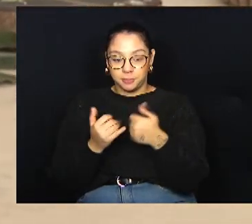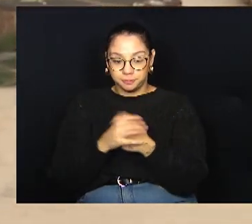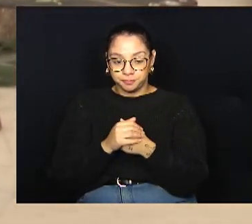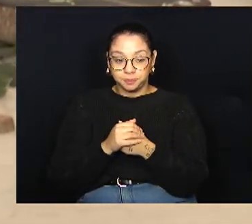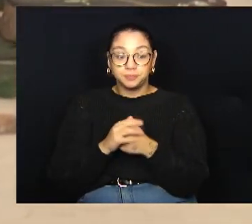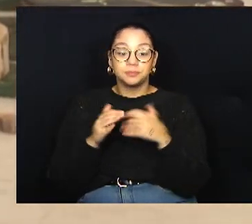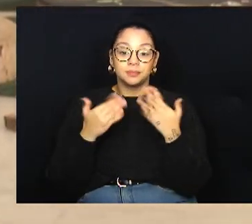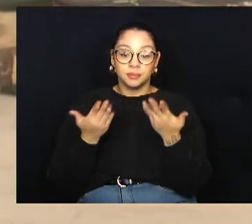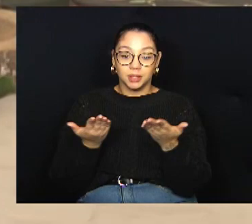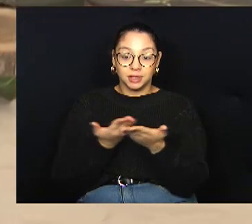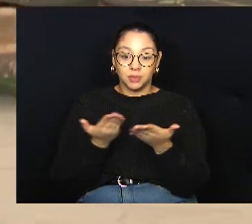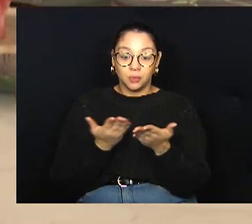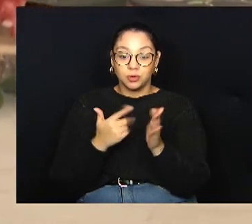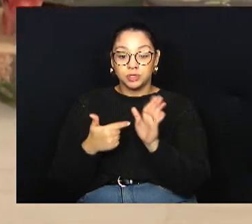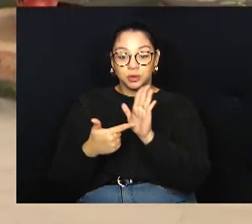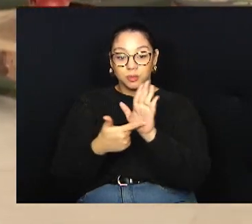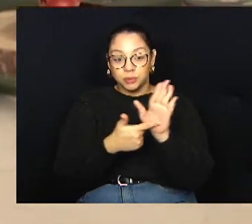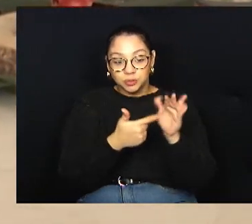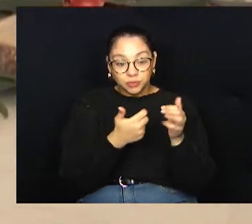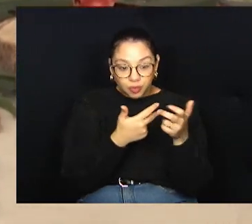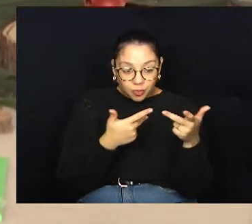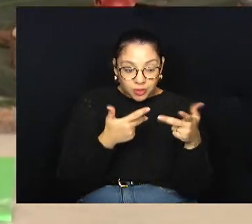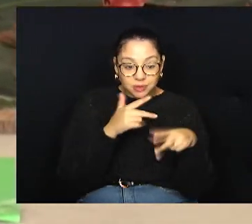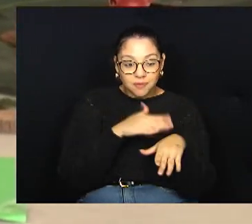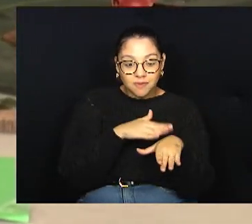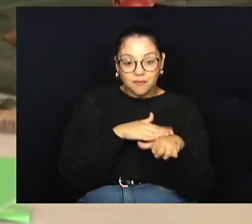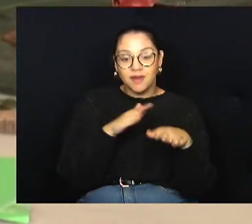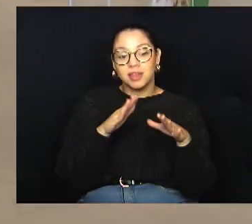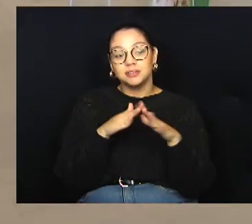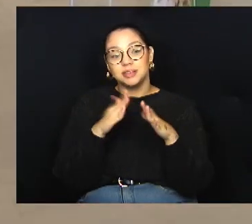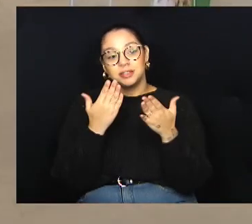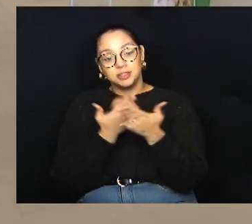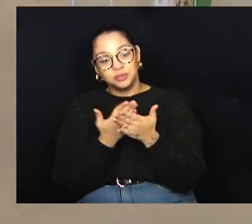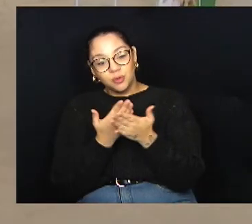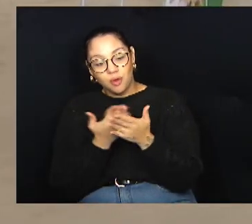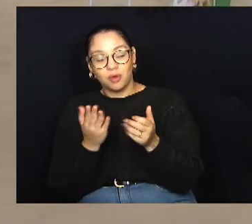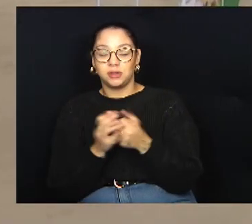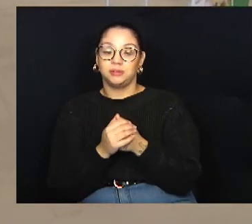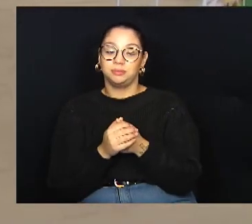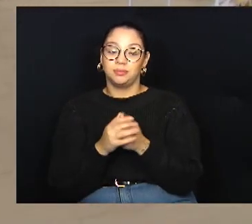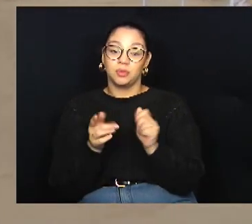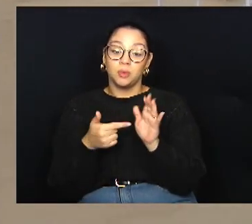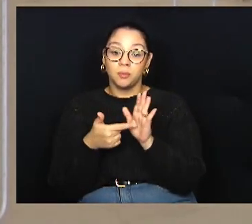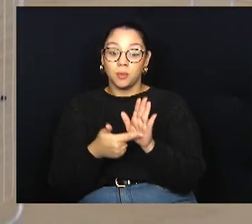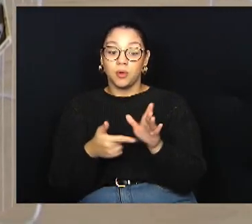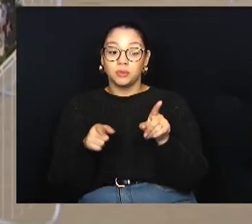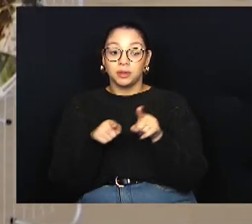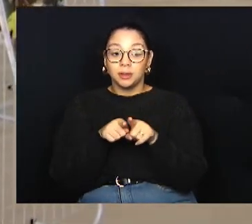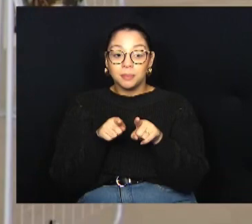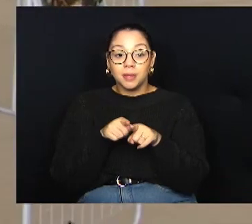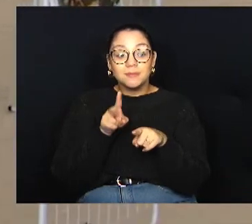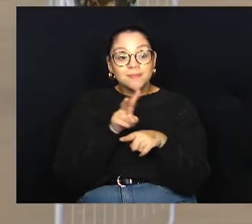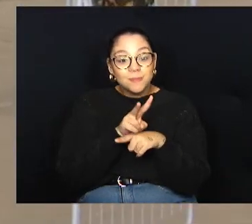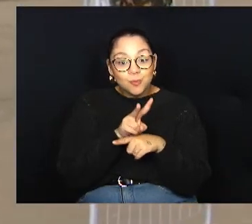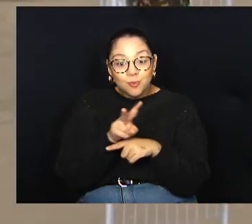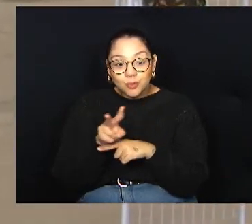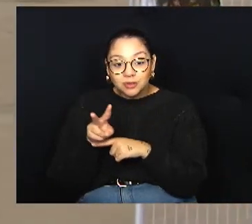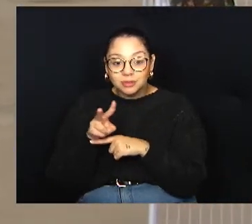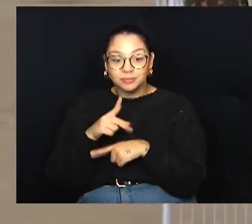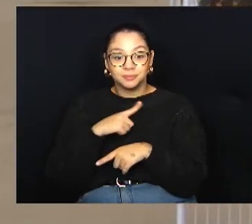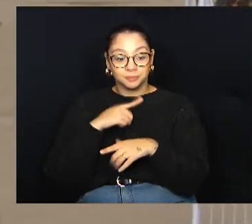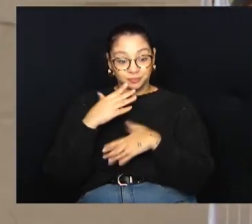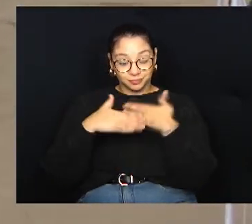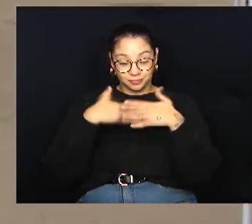gente está aqui mostrando os trabalhos que são feitos nas escolas, mostrando todo o cuidado que se tem com o desenvolvimento